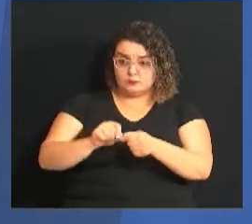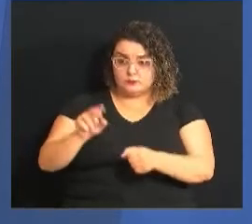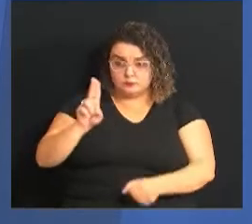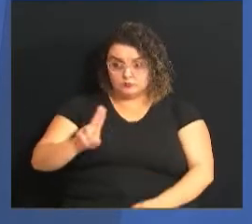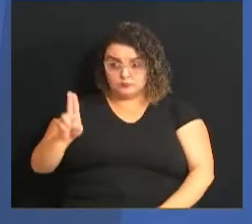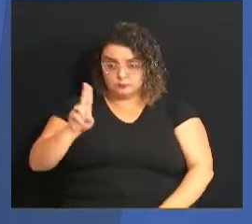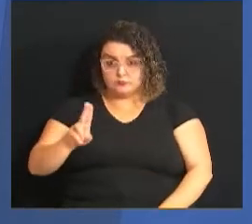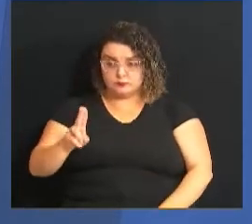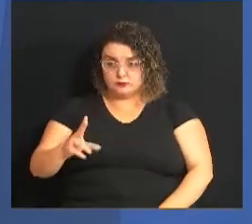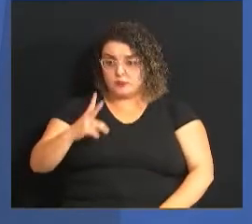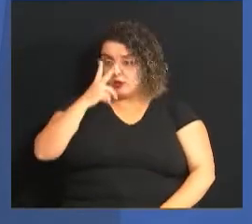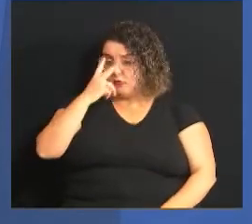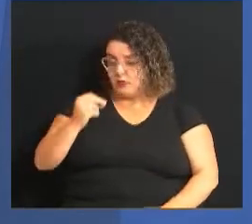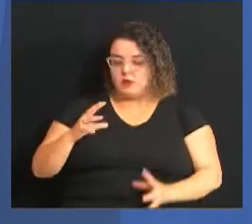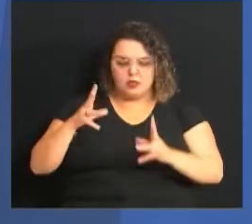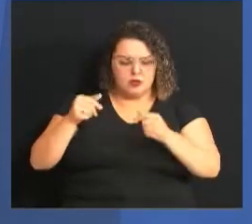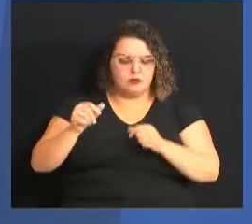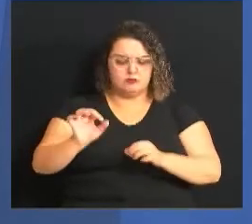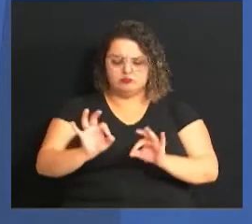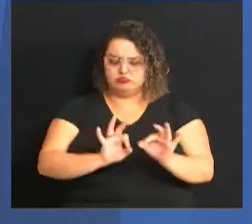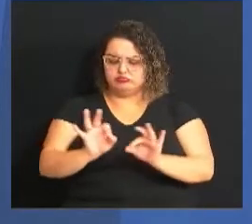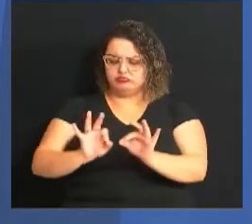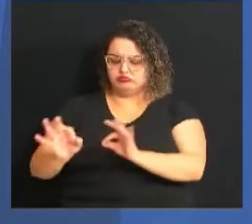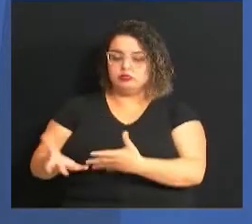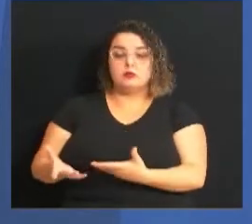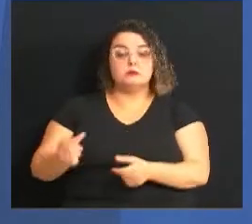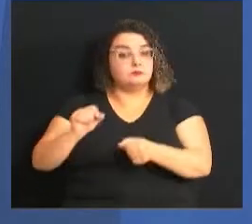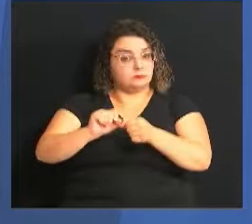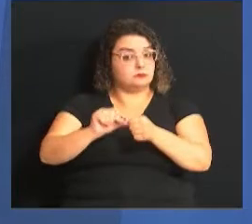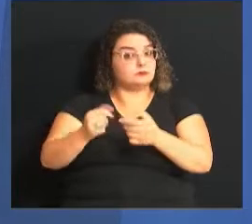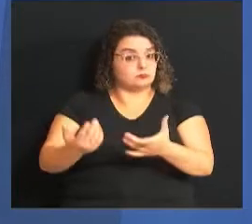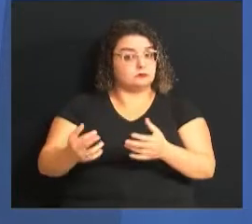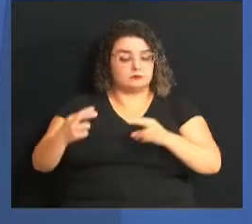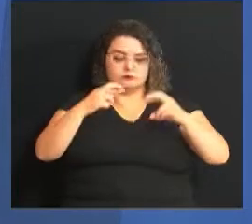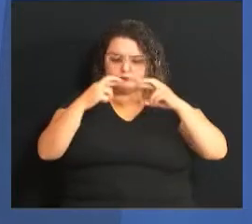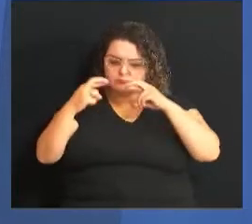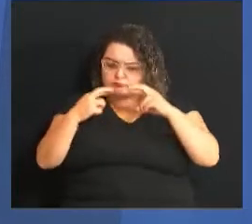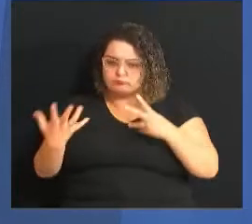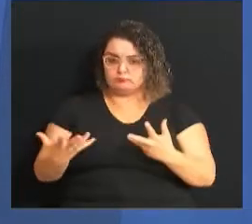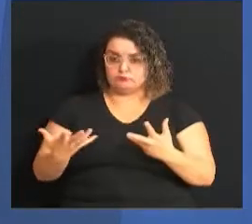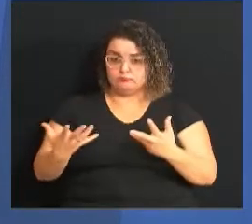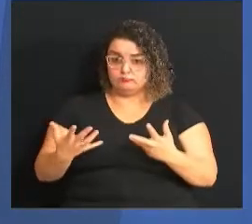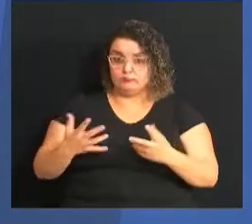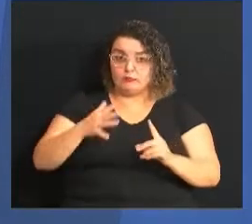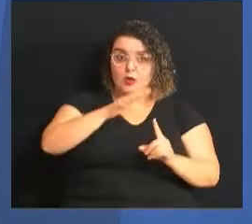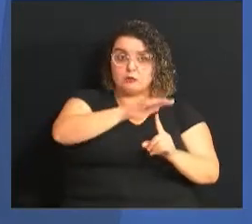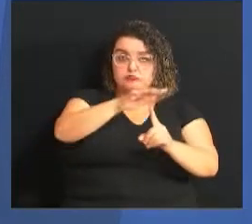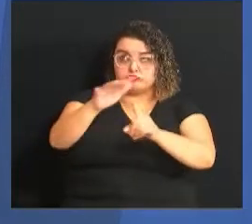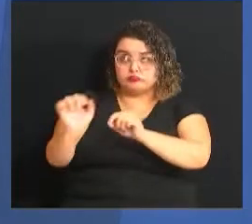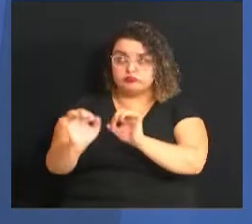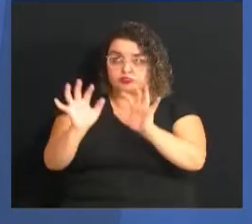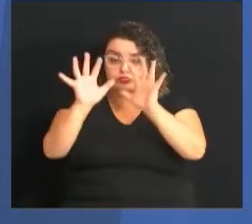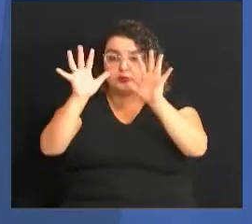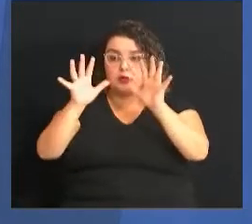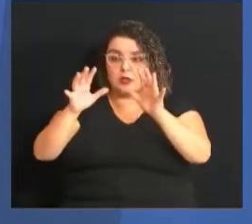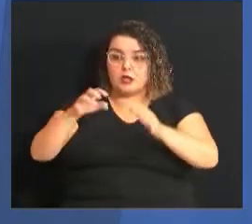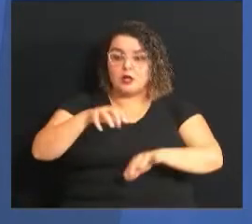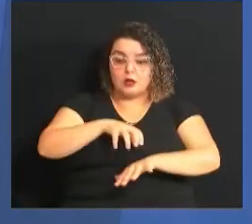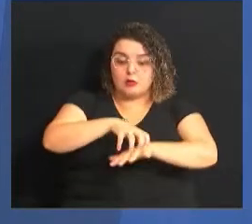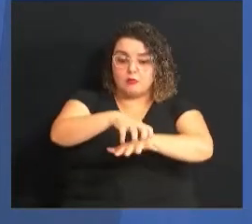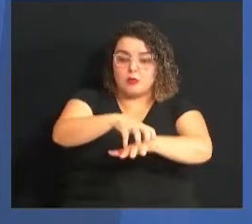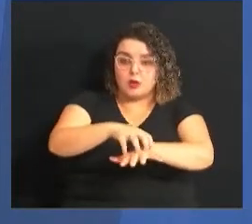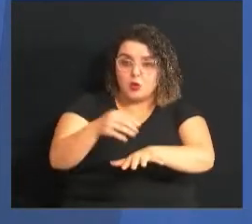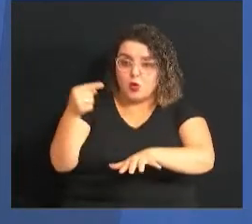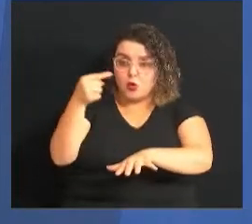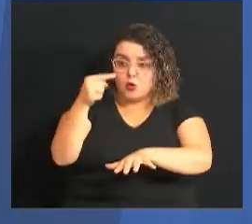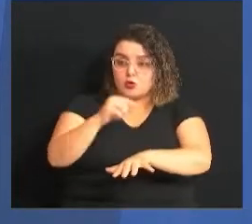van totalmente equipada para a realização das inspeções veiculares ambientais. A base móvel, que está hoje lá no